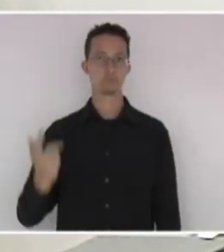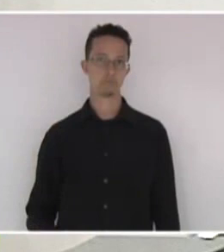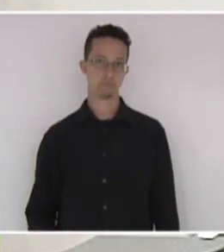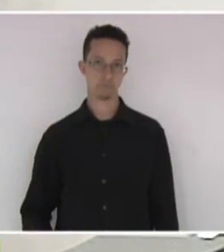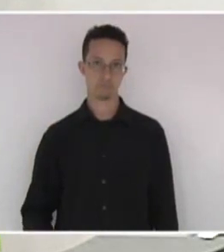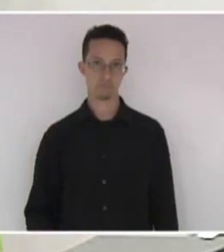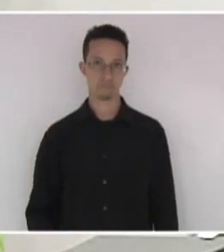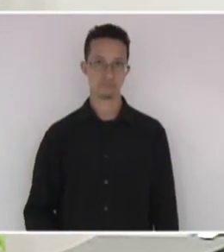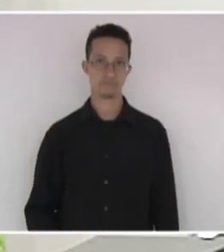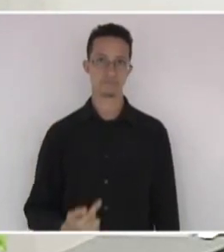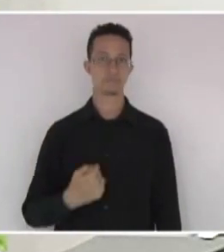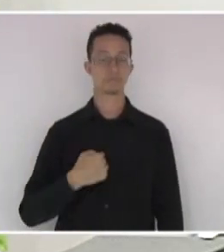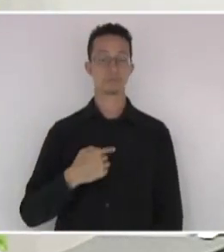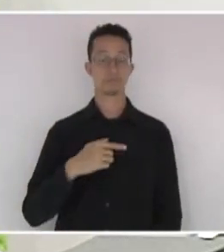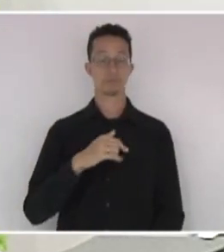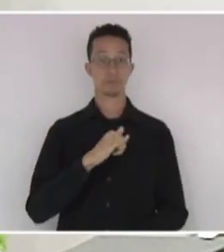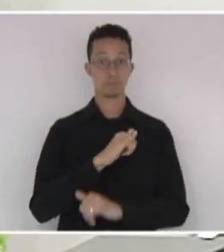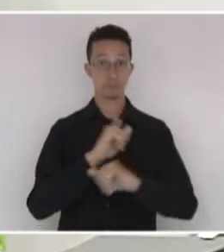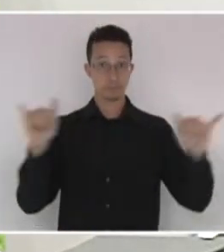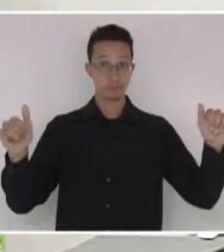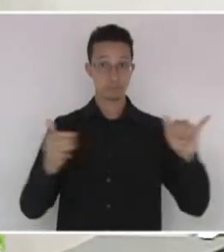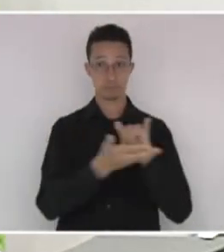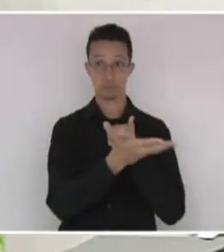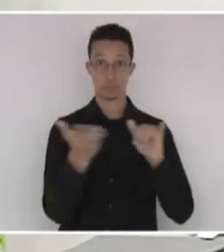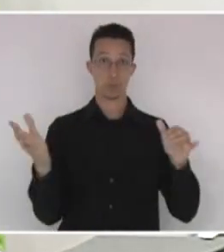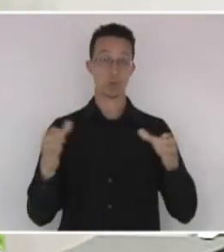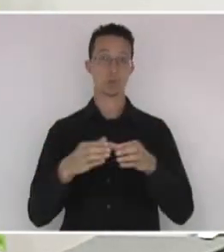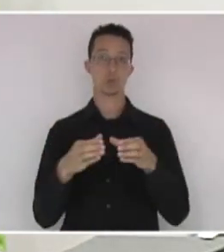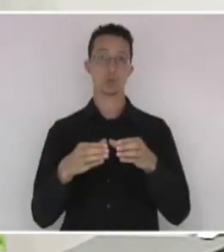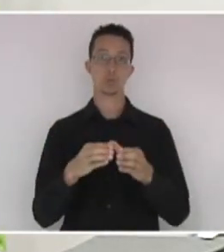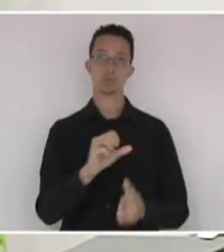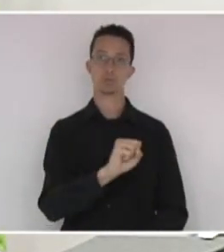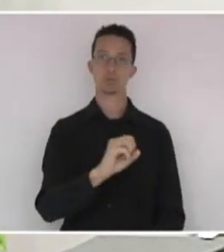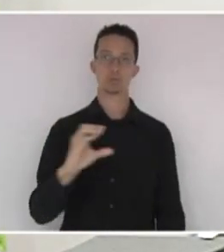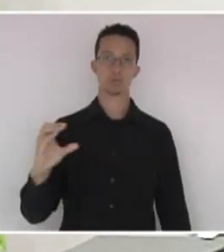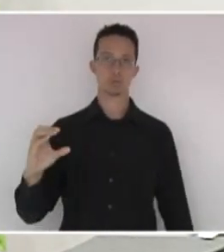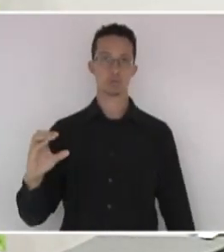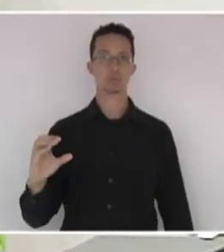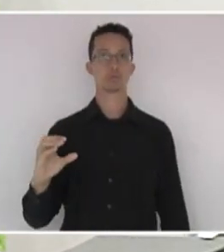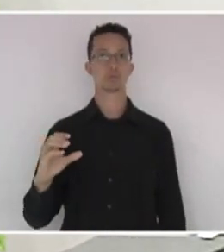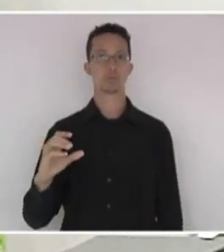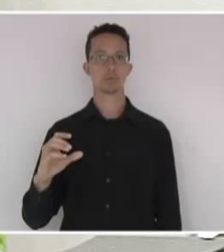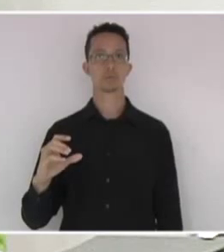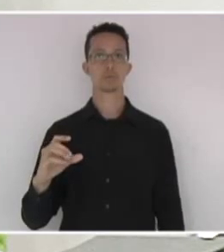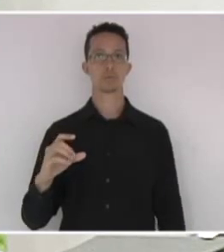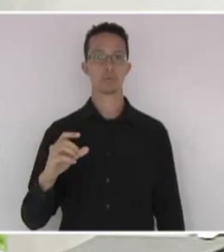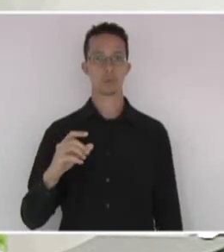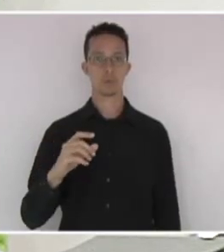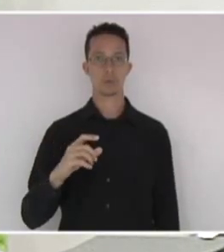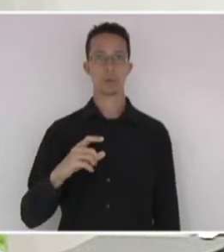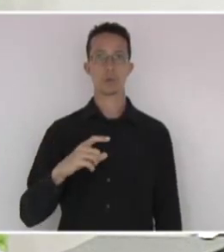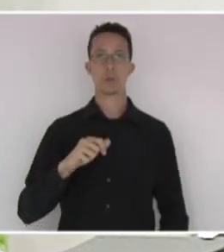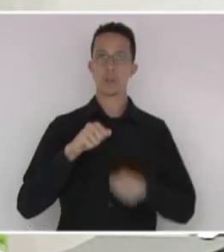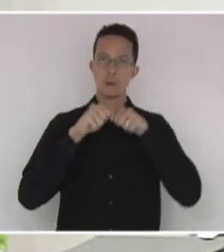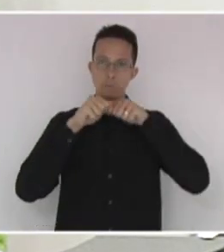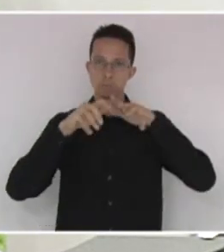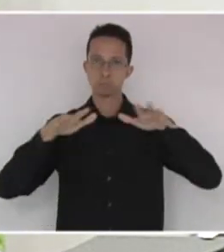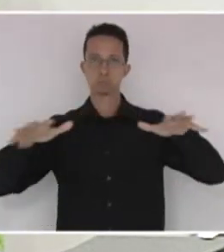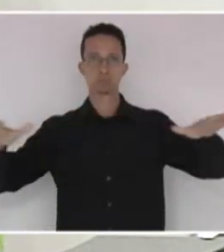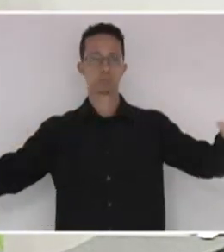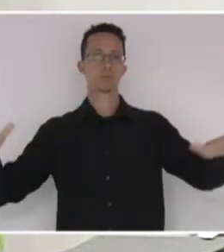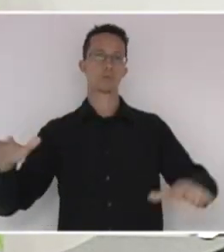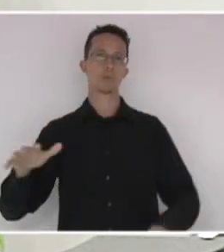dos catarinenses e houve uma repercussão assim extraordinária, tanto nas redes sociais como onde eu passei. Eu estive quinta-feira em